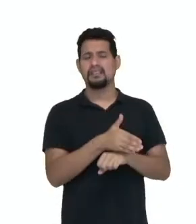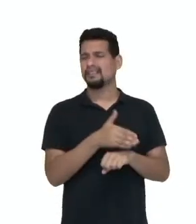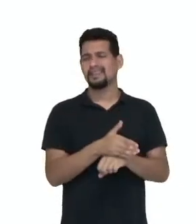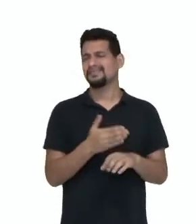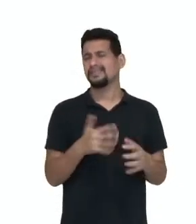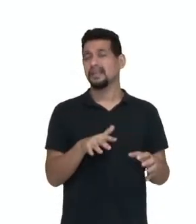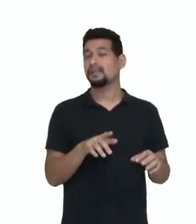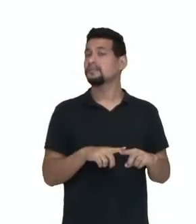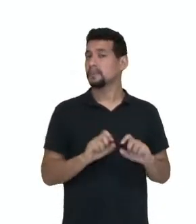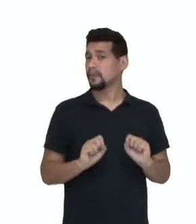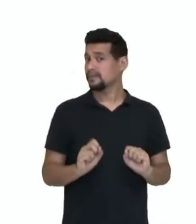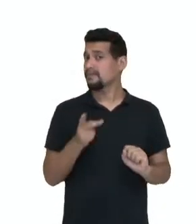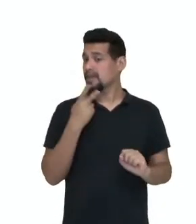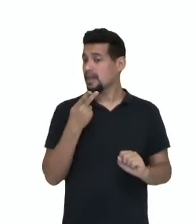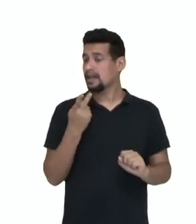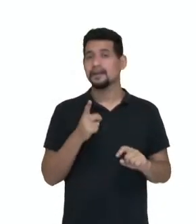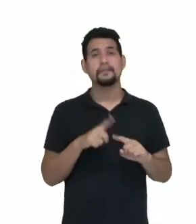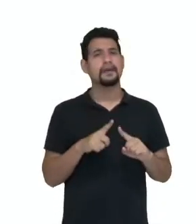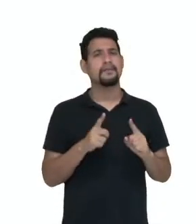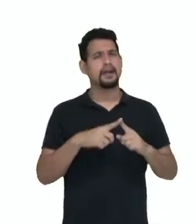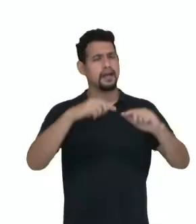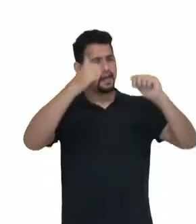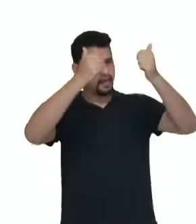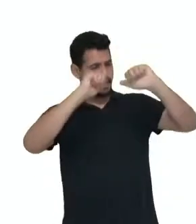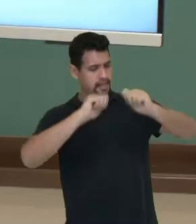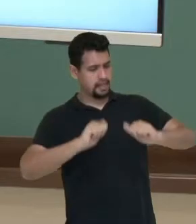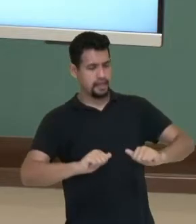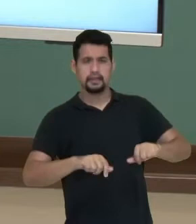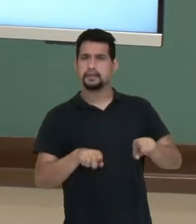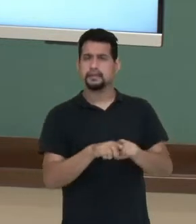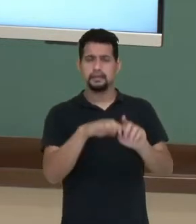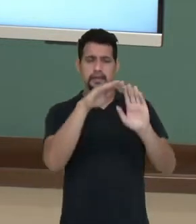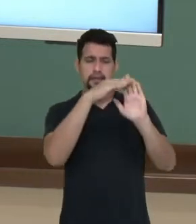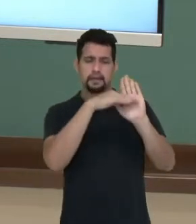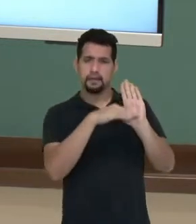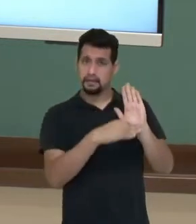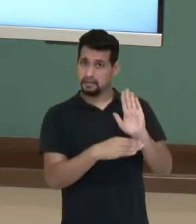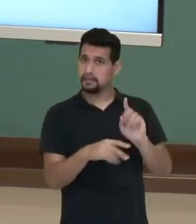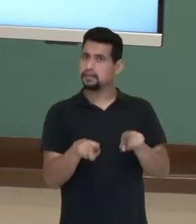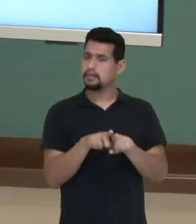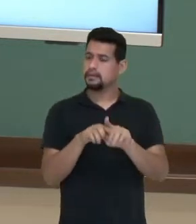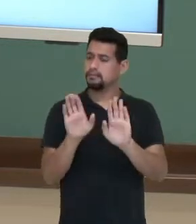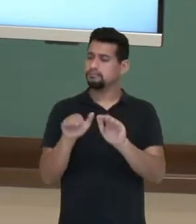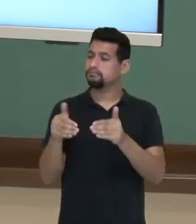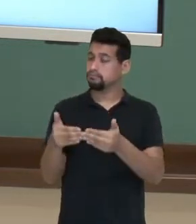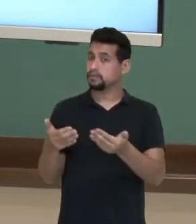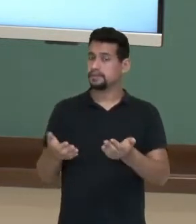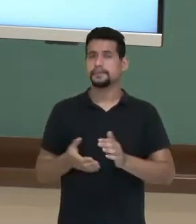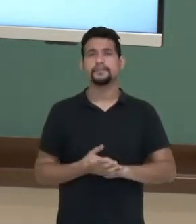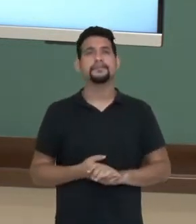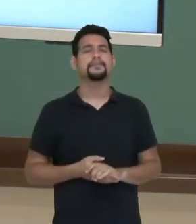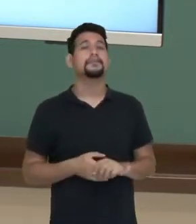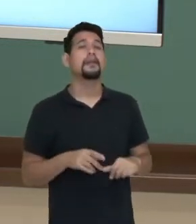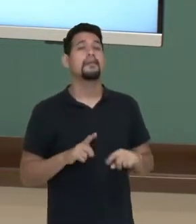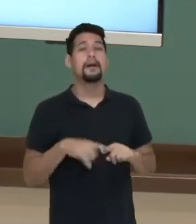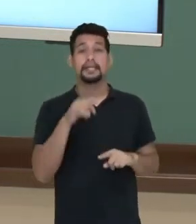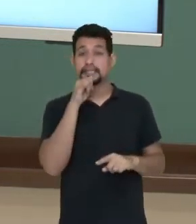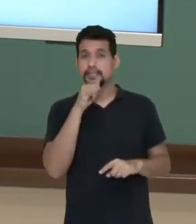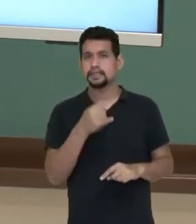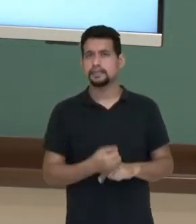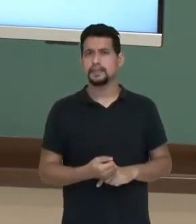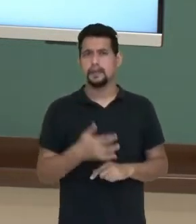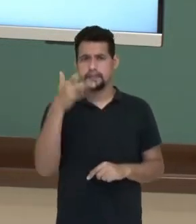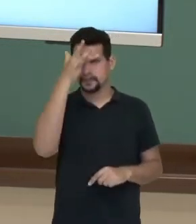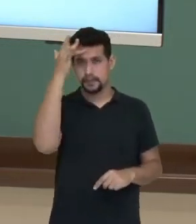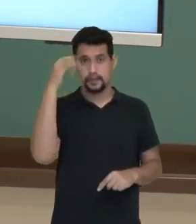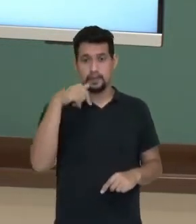Armadas. Aí vai ser analisado de acordo com o critério das próprias Forças Armadas. No momento que o brasileiro se alista,